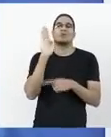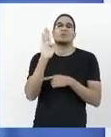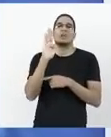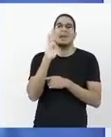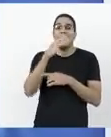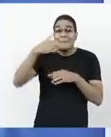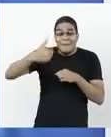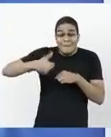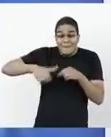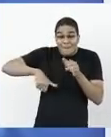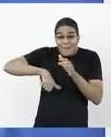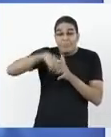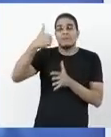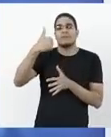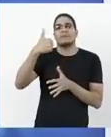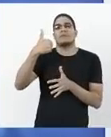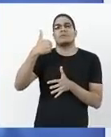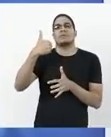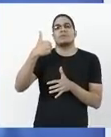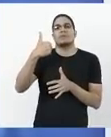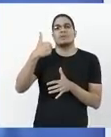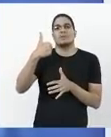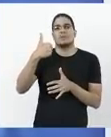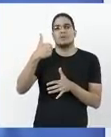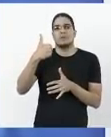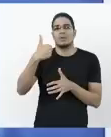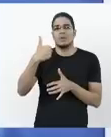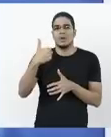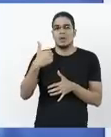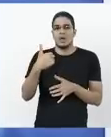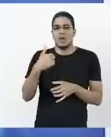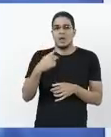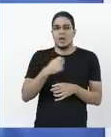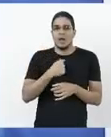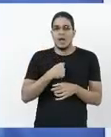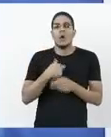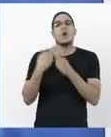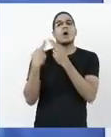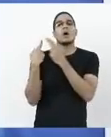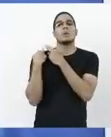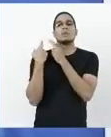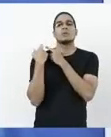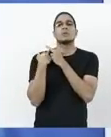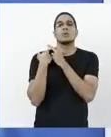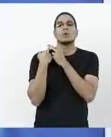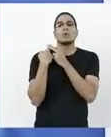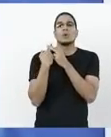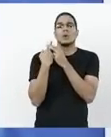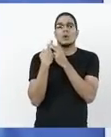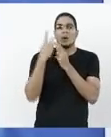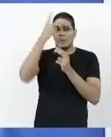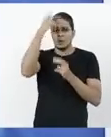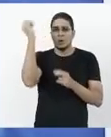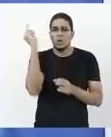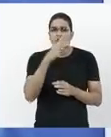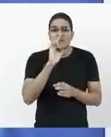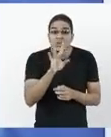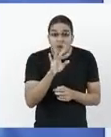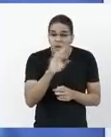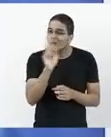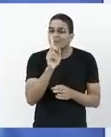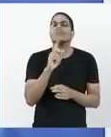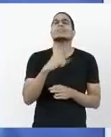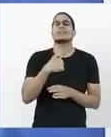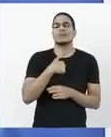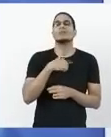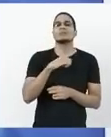que representar o novo não significa ser uma novidade. Porque eu não sou apenas uma novidade. Eu sou alguém que tem história, alguém